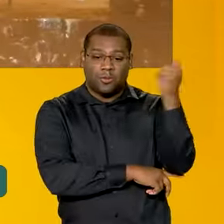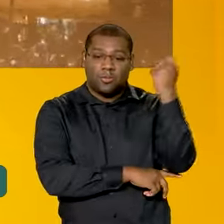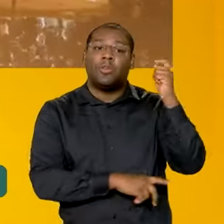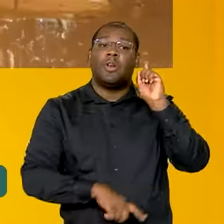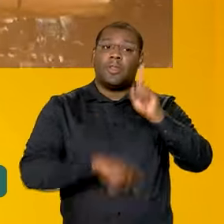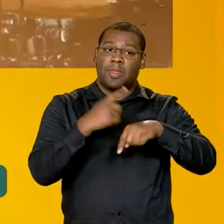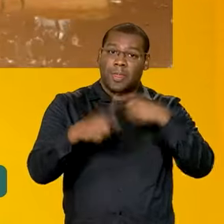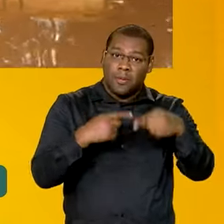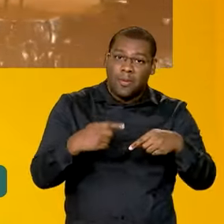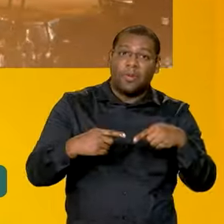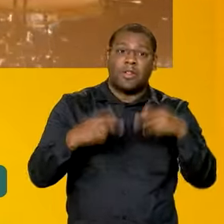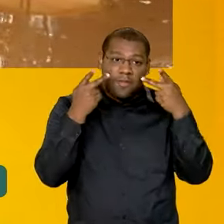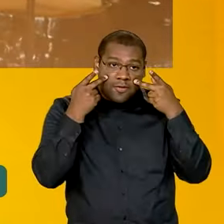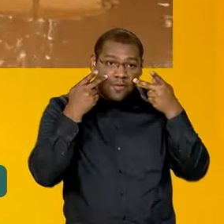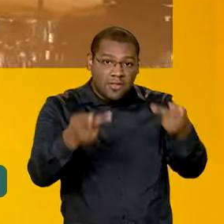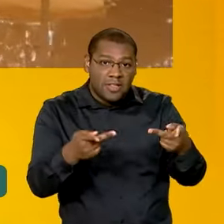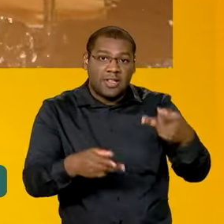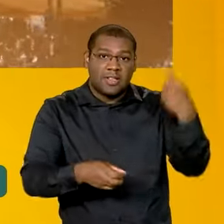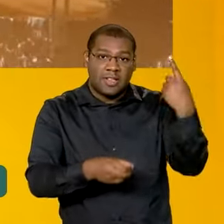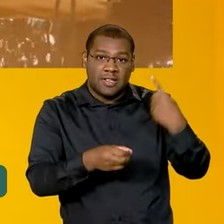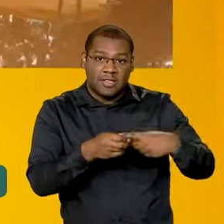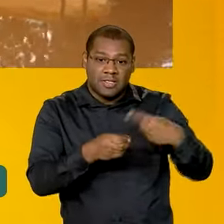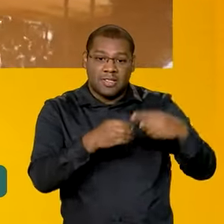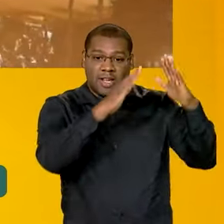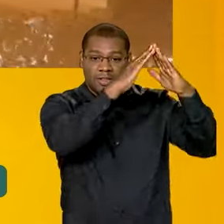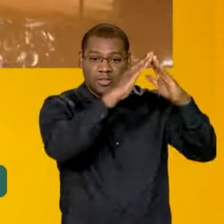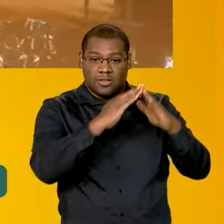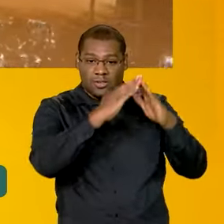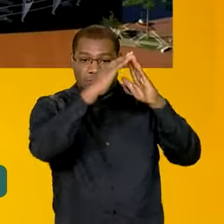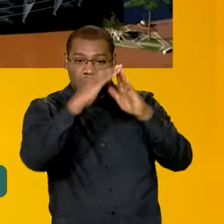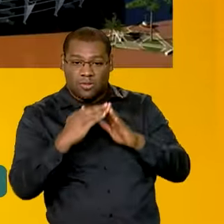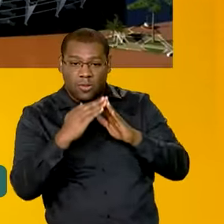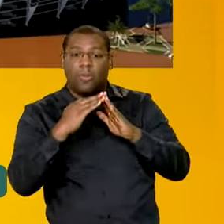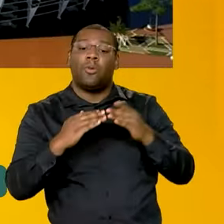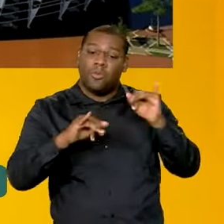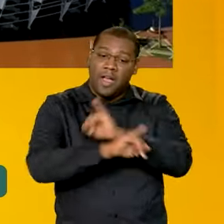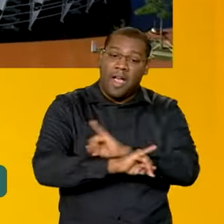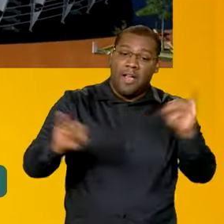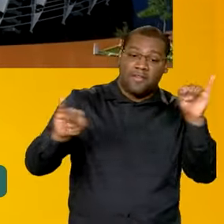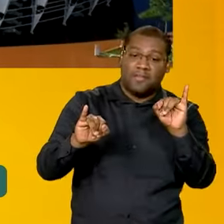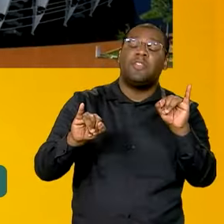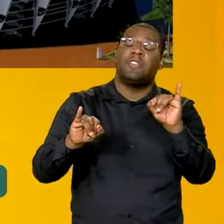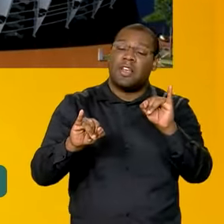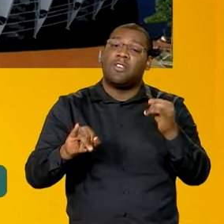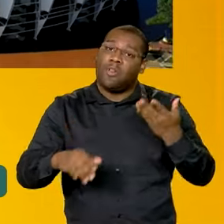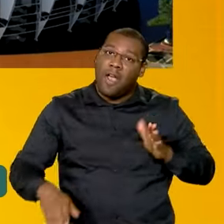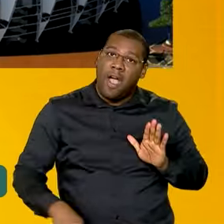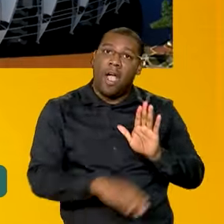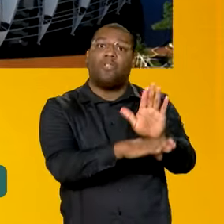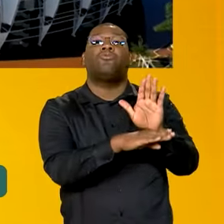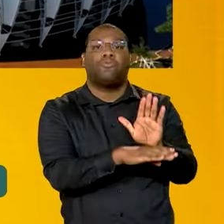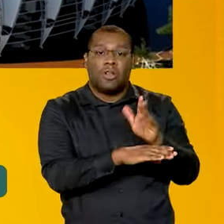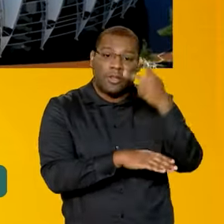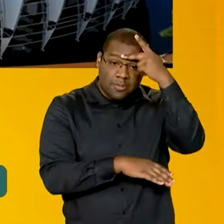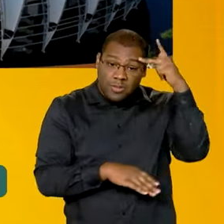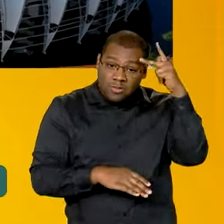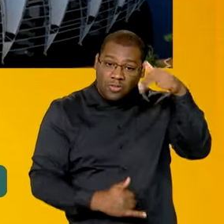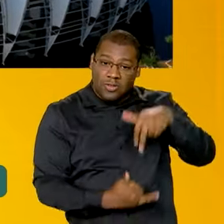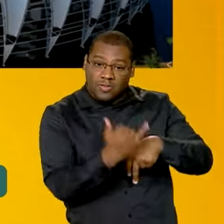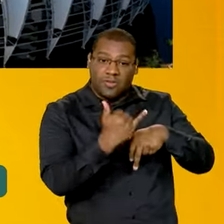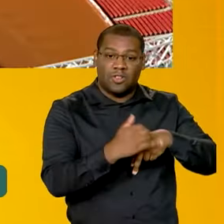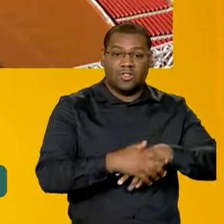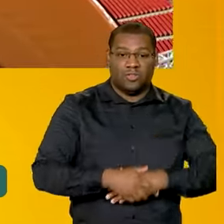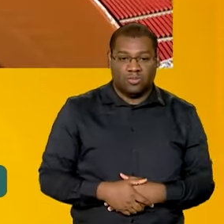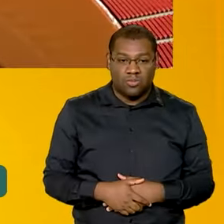anunciar novas medidas de ajuda às vítimas. A expectativa é que o governo libere um voucher no valor de R$ 5.000